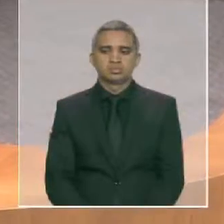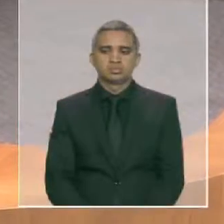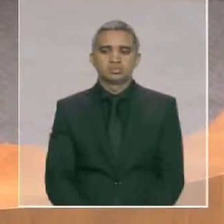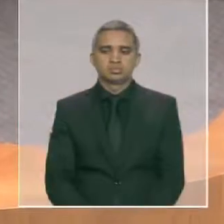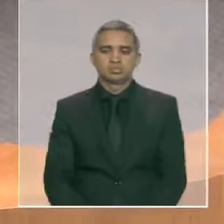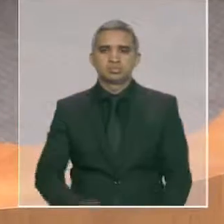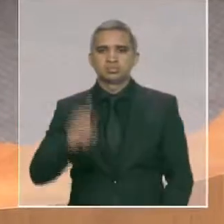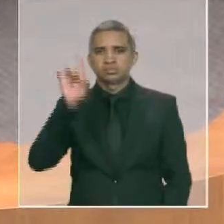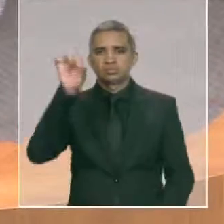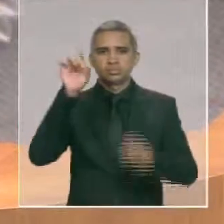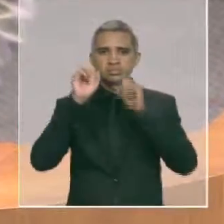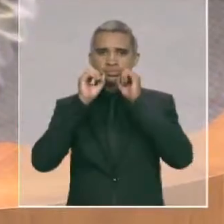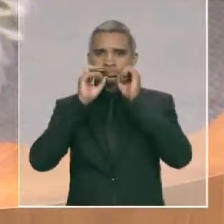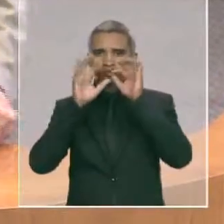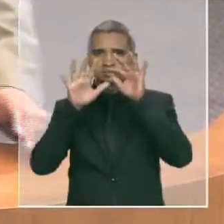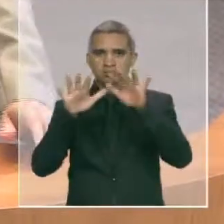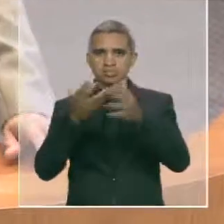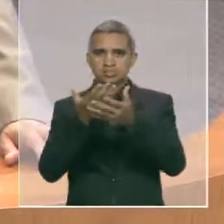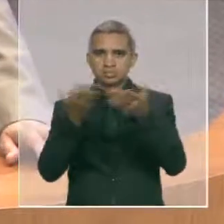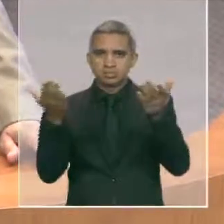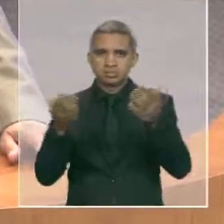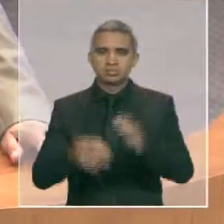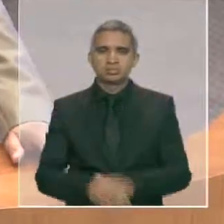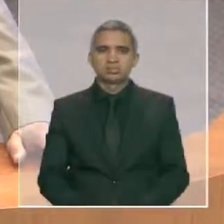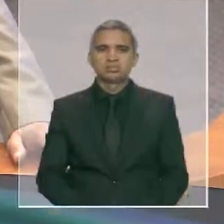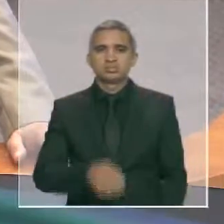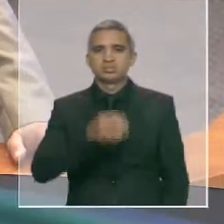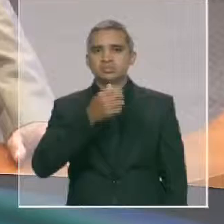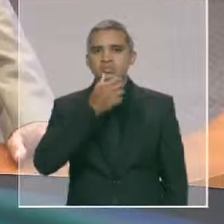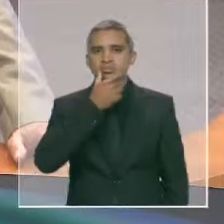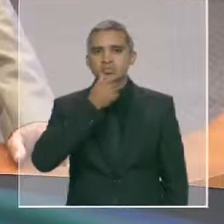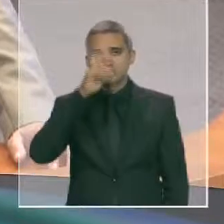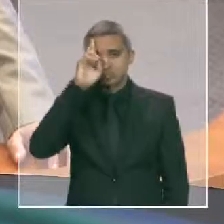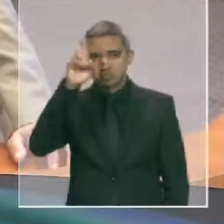Que Deus nos abençoe a todos. Excelentíssimo senhor presidente,